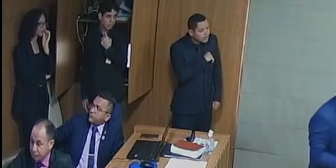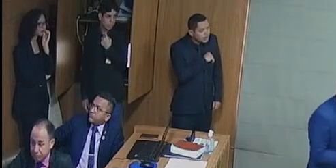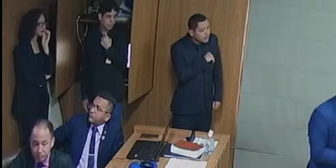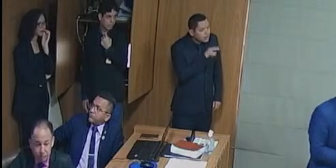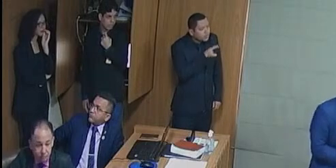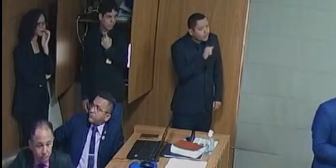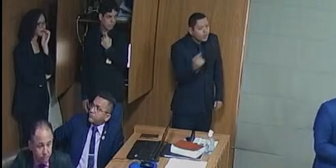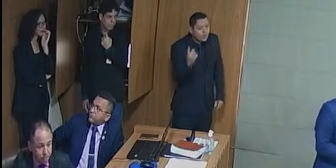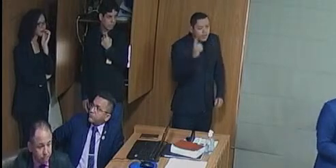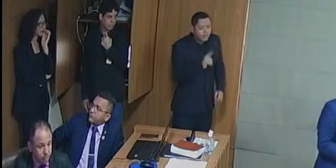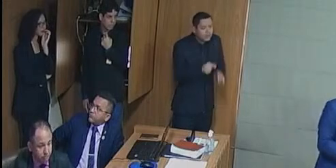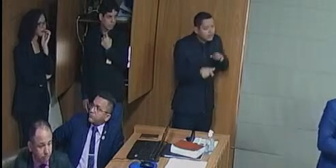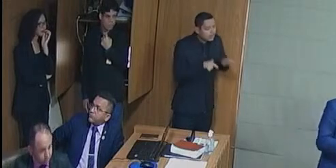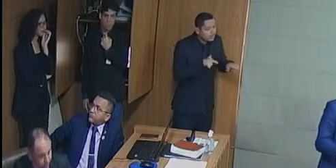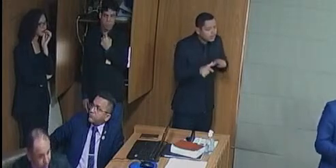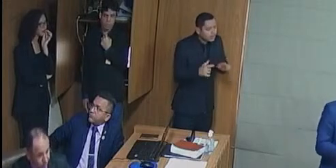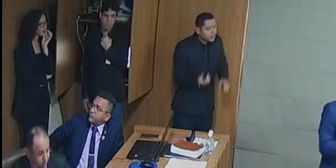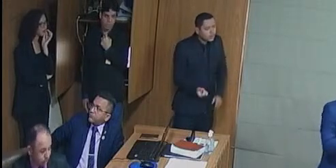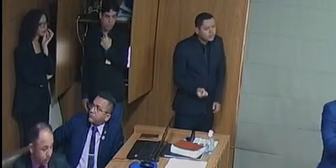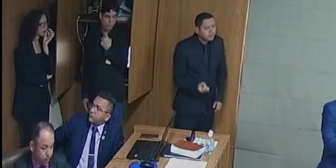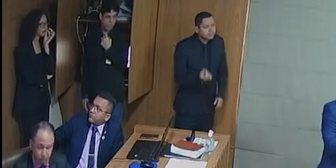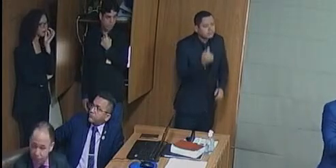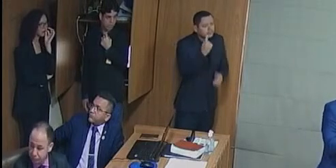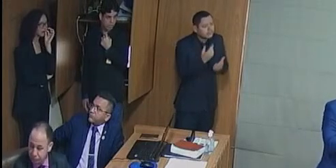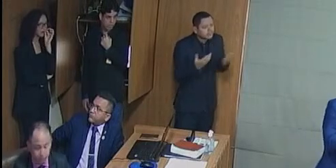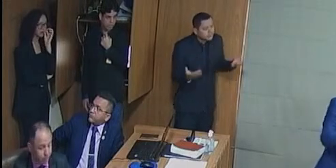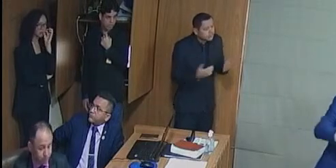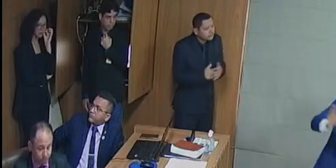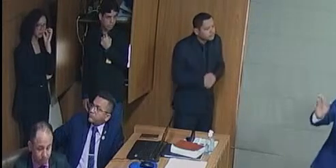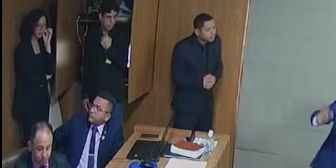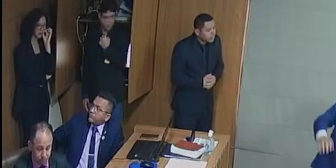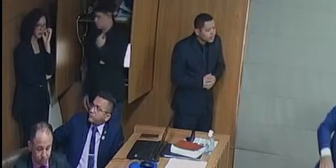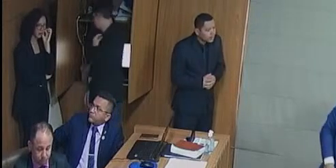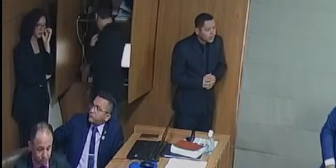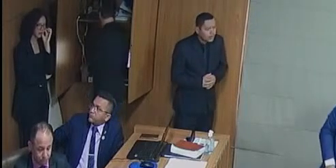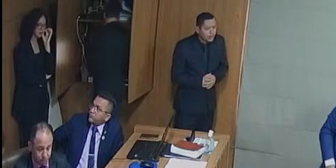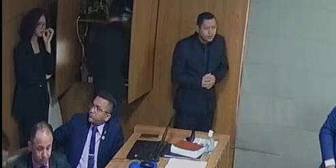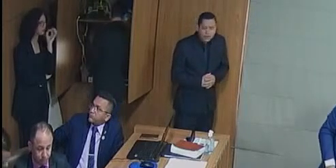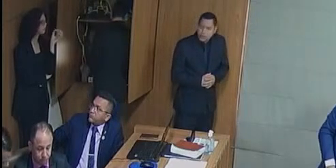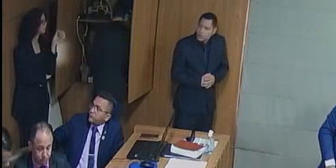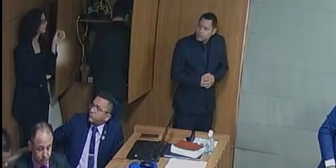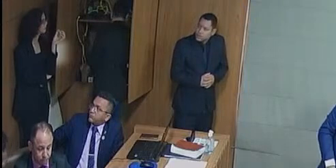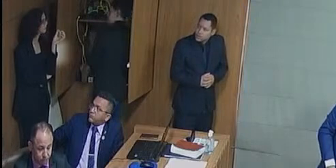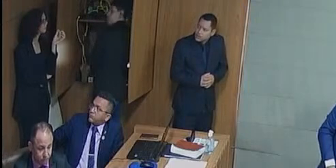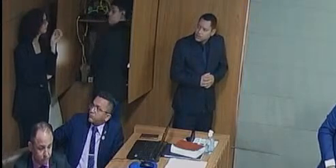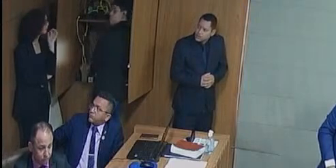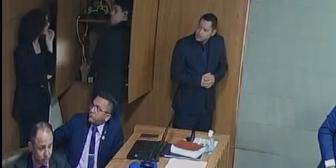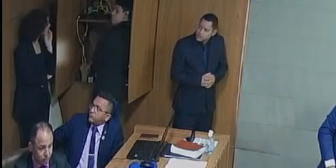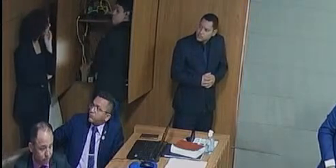veio trabalhar é um absurdo absurdo pode passar senhores